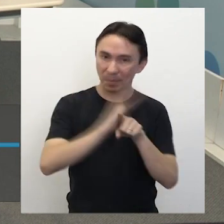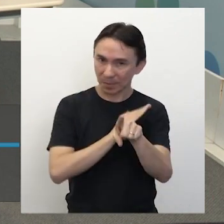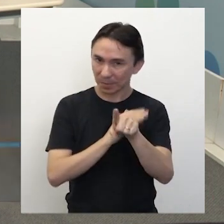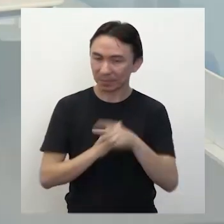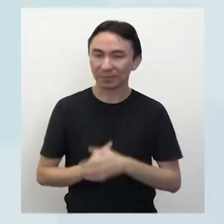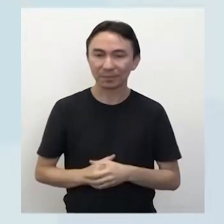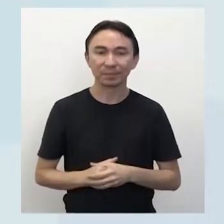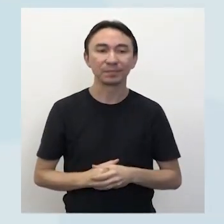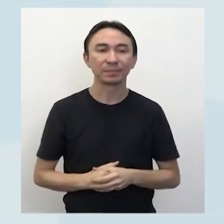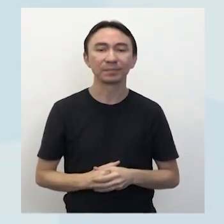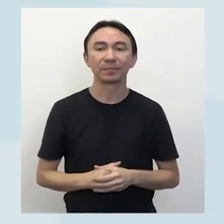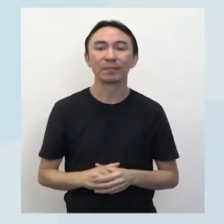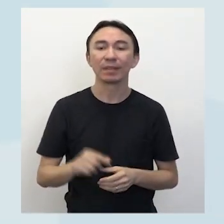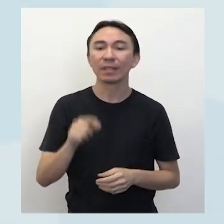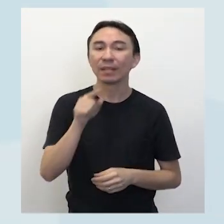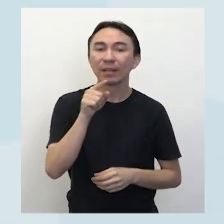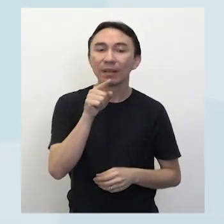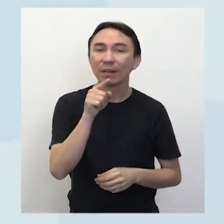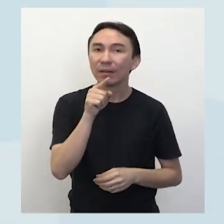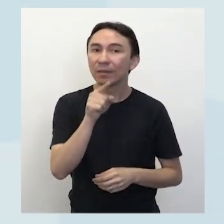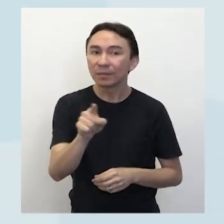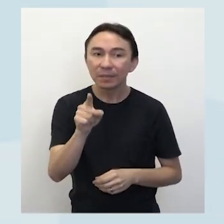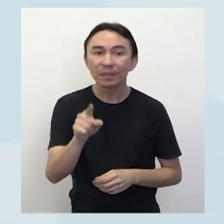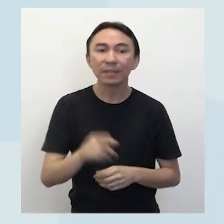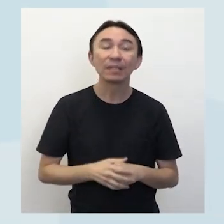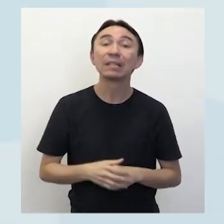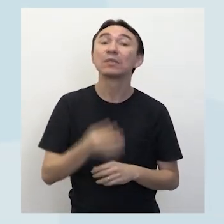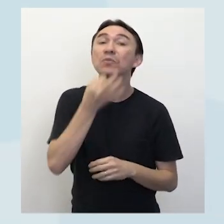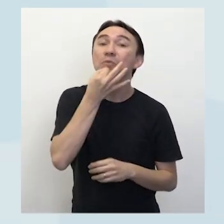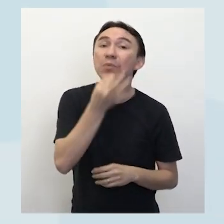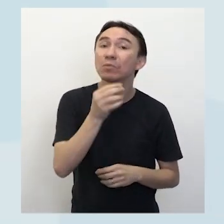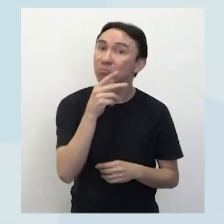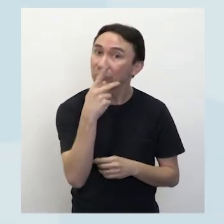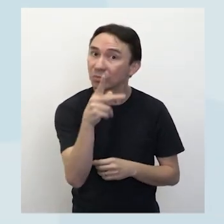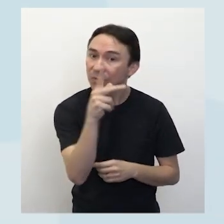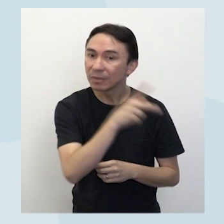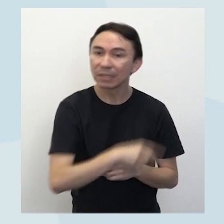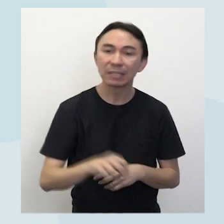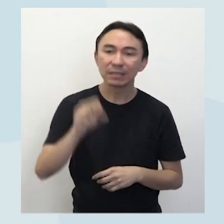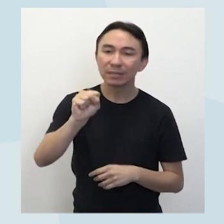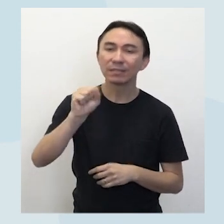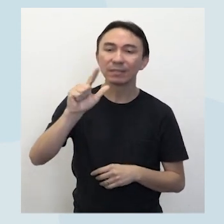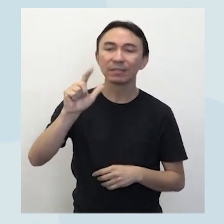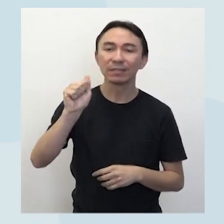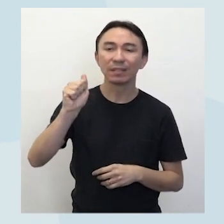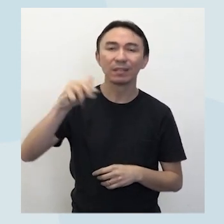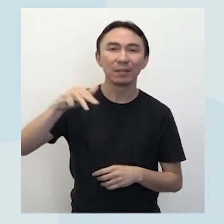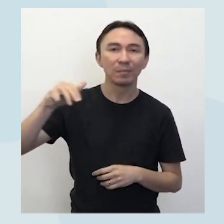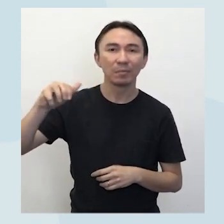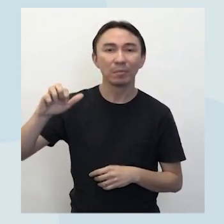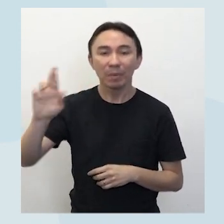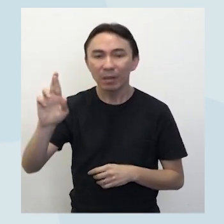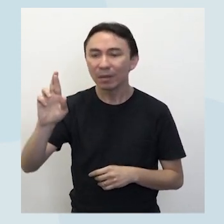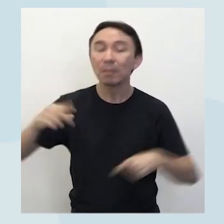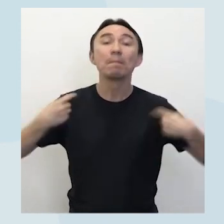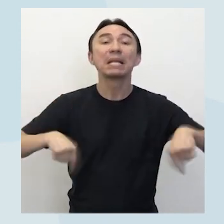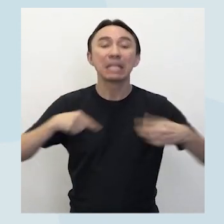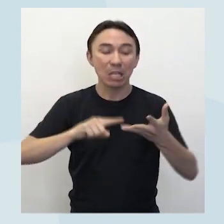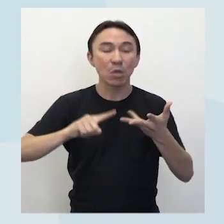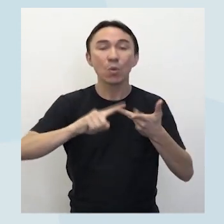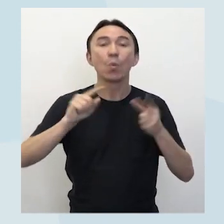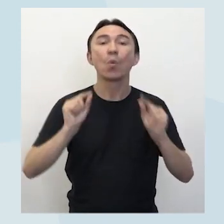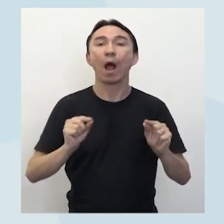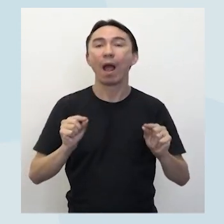é preciso para ser um bom repentista? Ou não, para ser um bom slammer? 1 minuto e já voltamos.